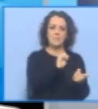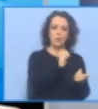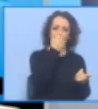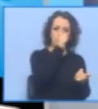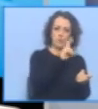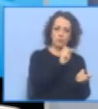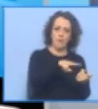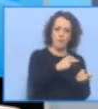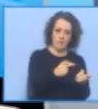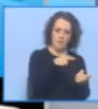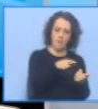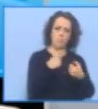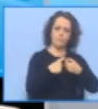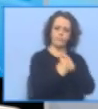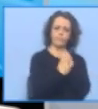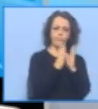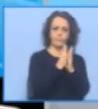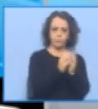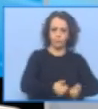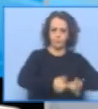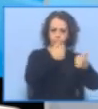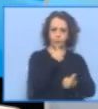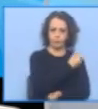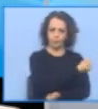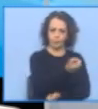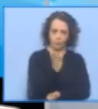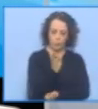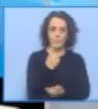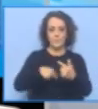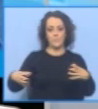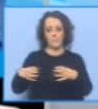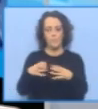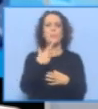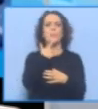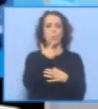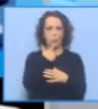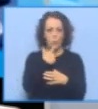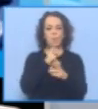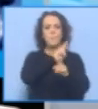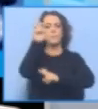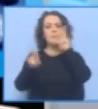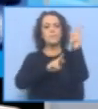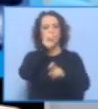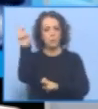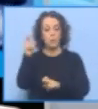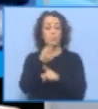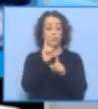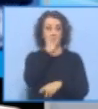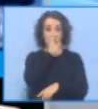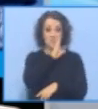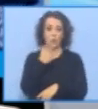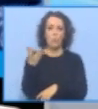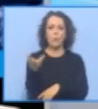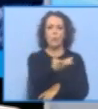ali mãe de várias paróquias. E é uma paróquia bastante missionária, porque se nós contarmos todas as pessoas que estão